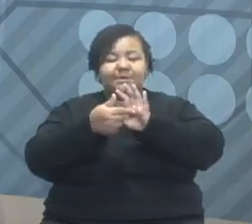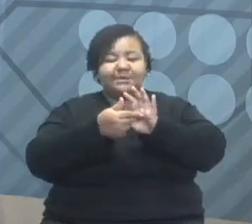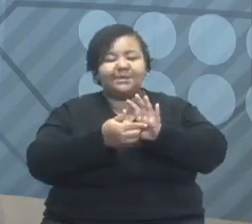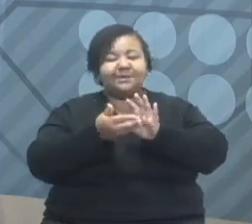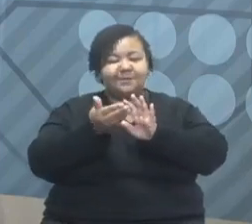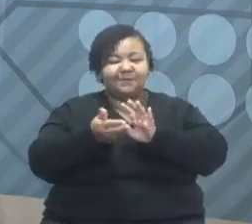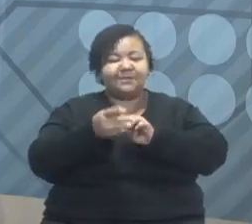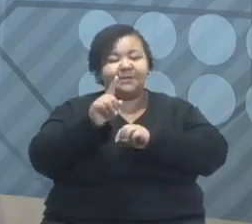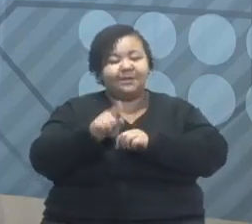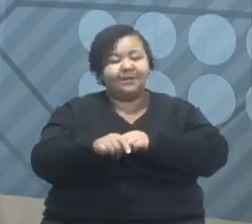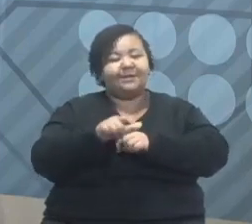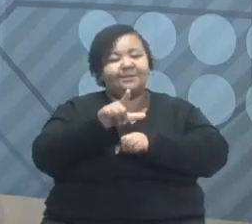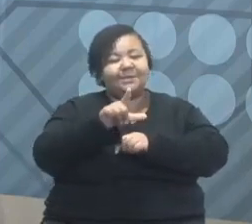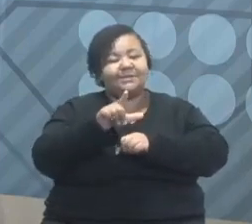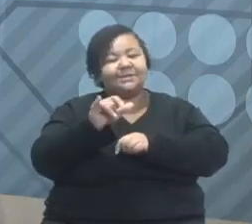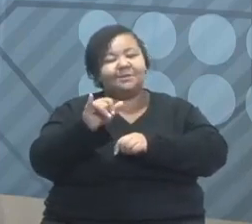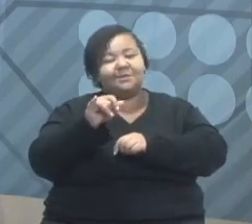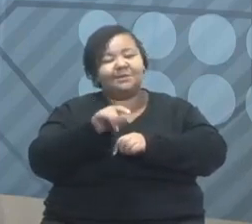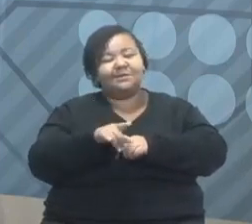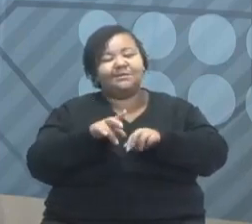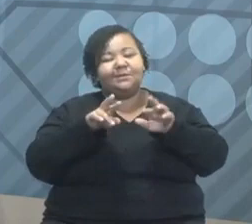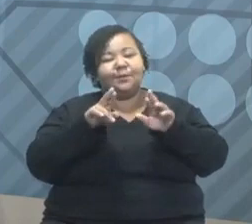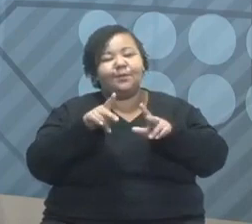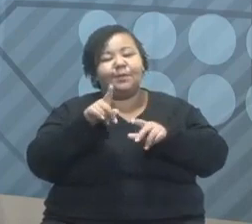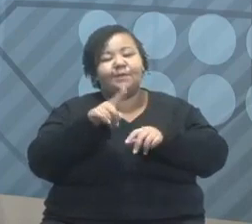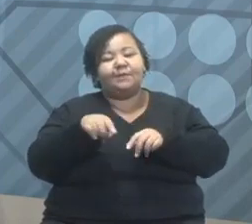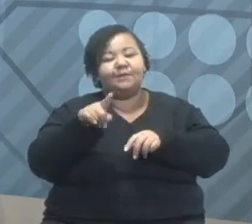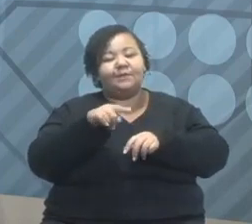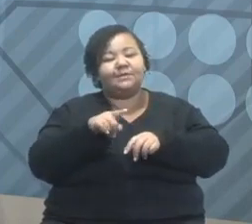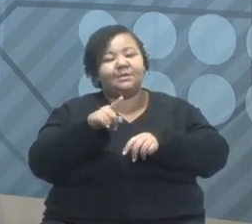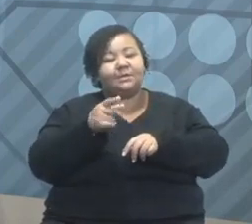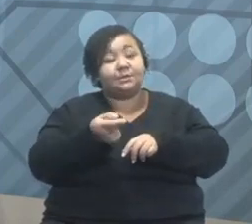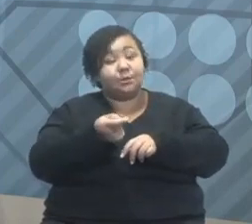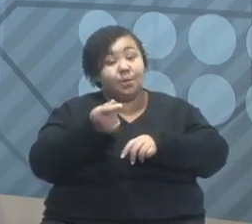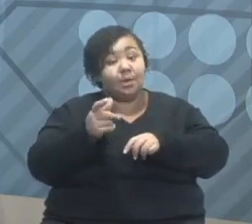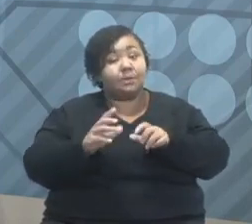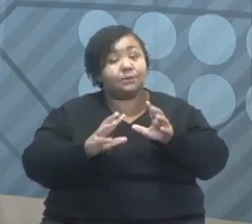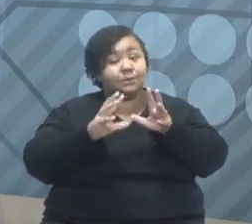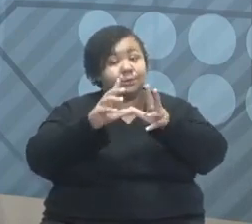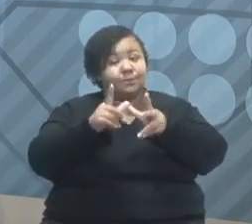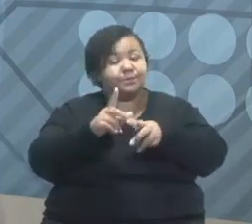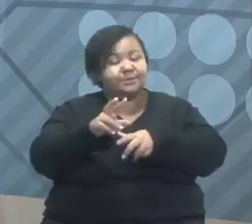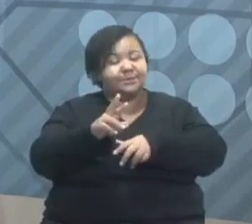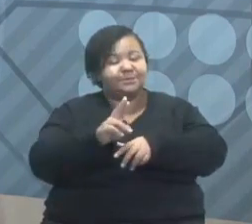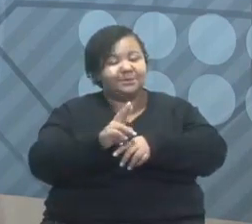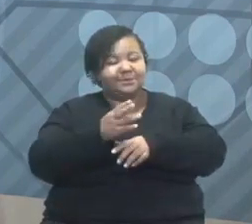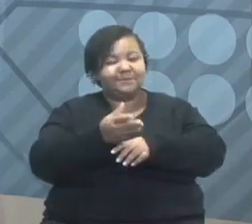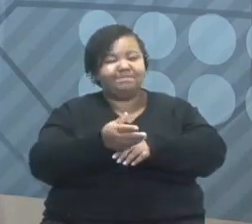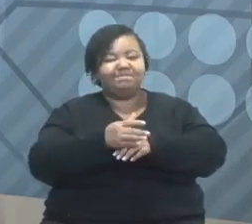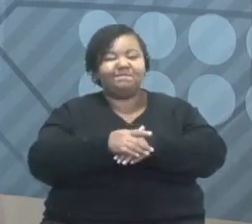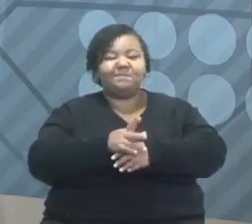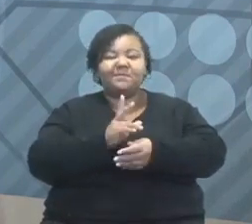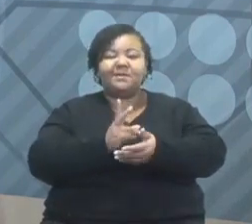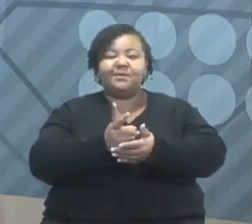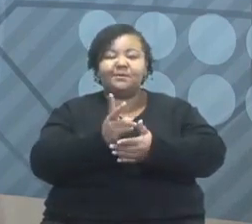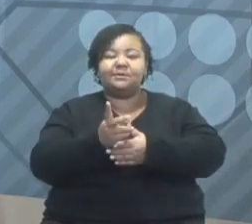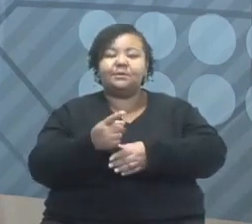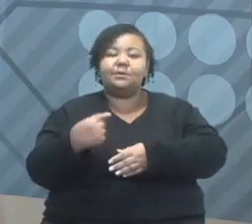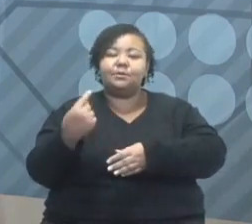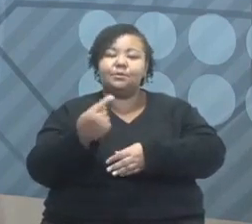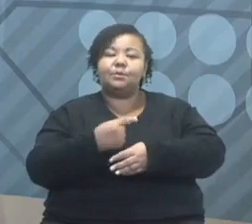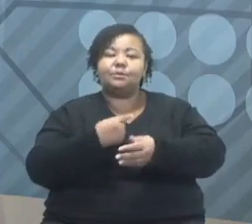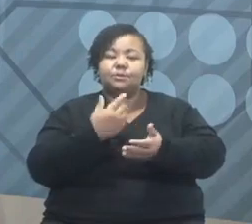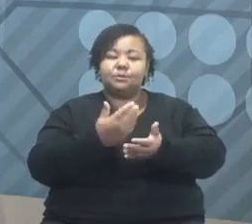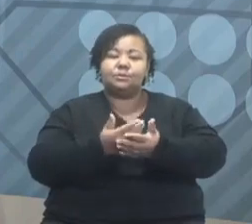é linearmente independente, assim como vocês, a grande maioria, respondeu. Dando continuidade aos nossos